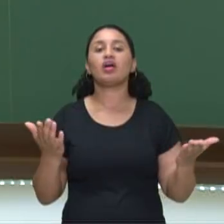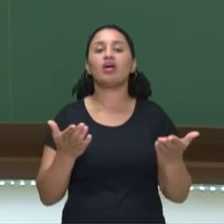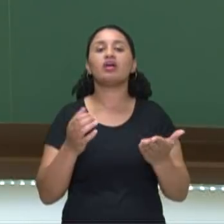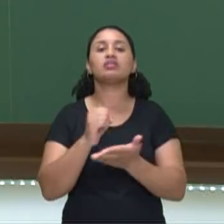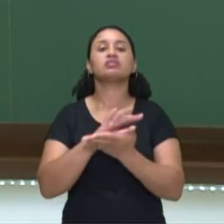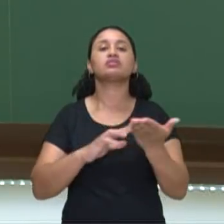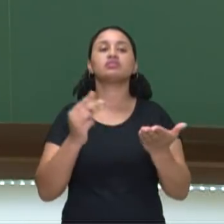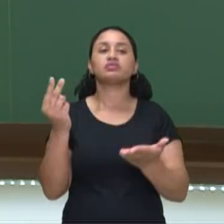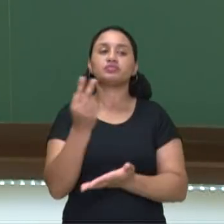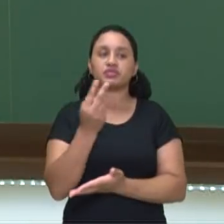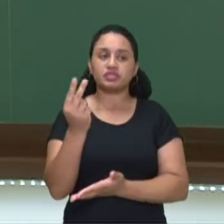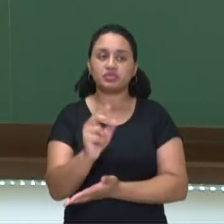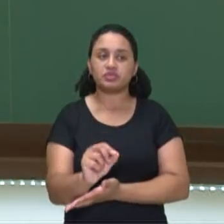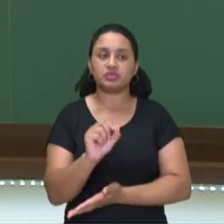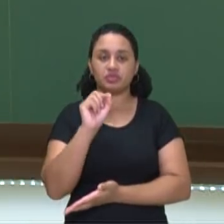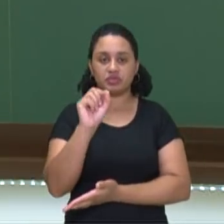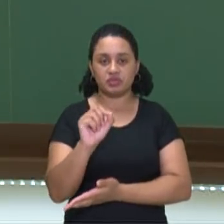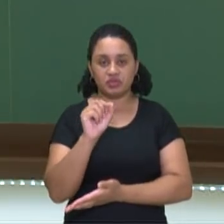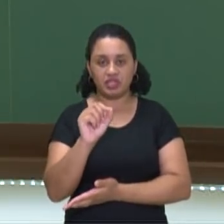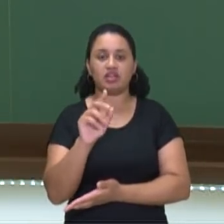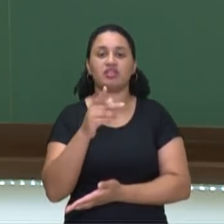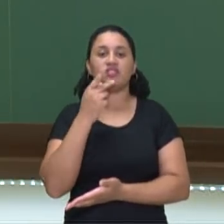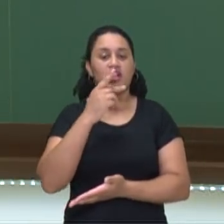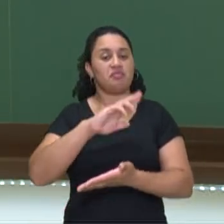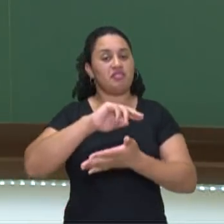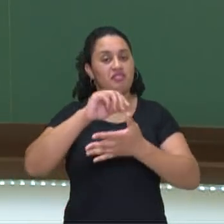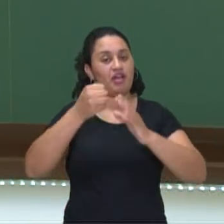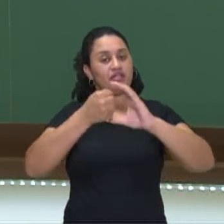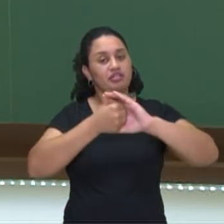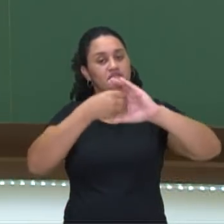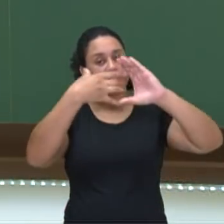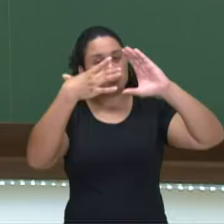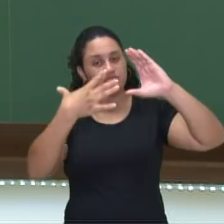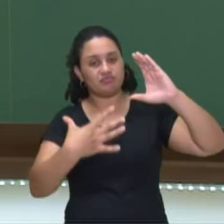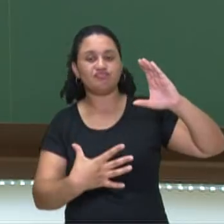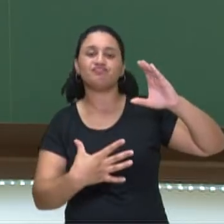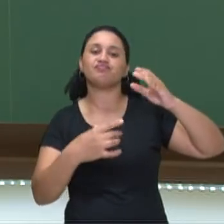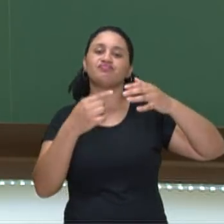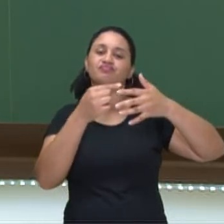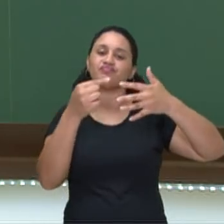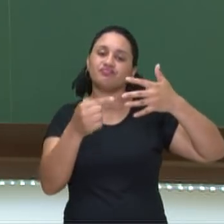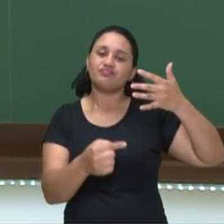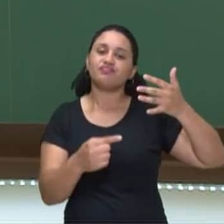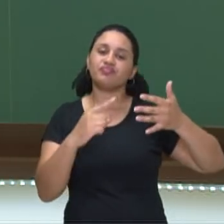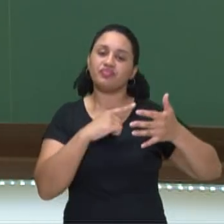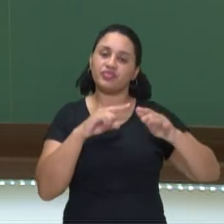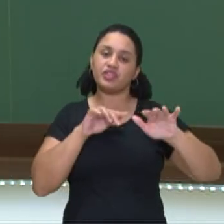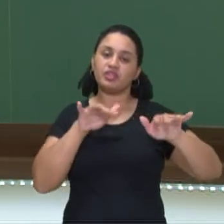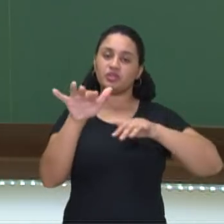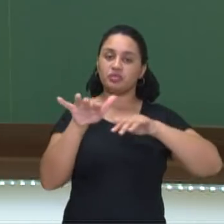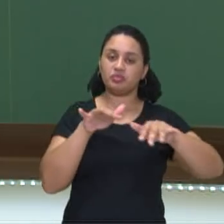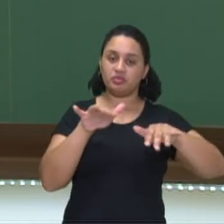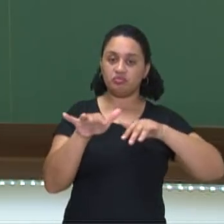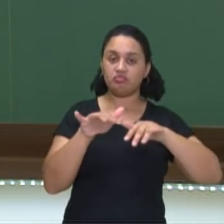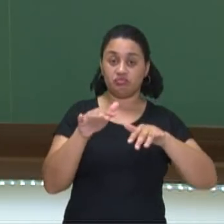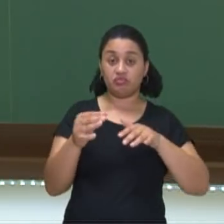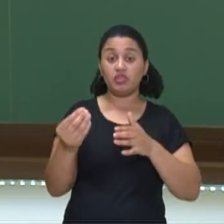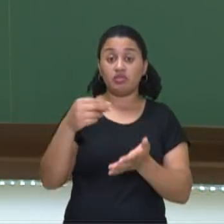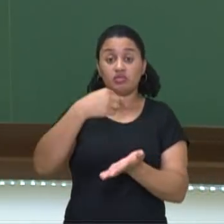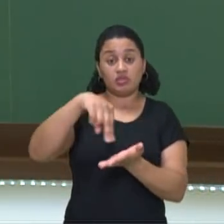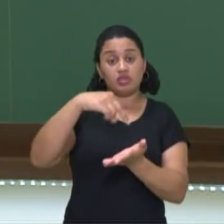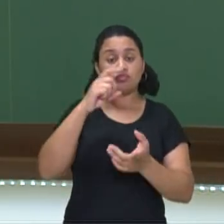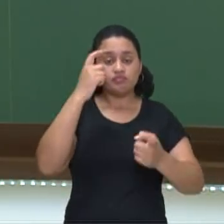Segundo exercício nosso, então, falamos sobre várias características que nós temos no movimento dentro da